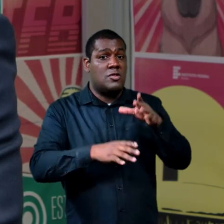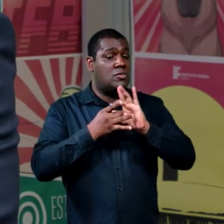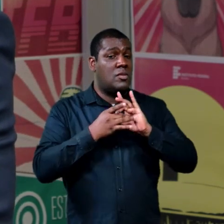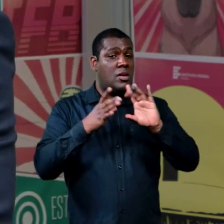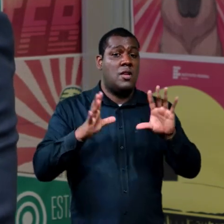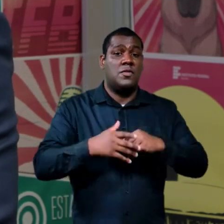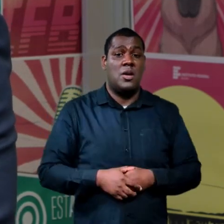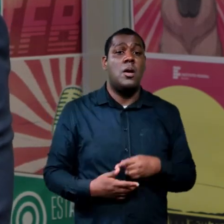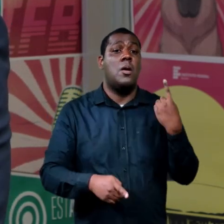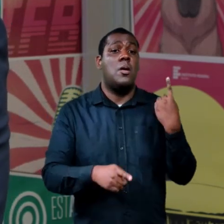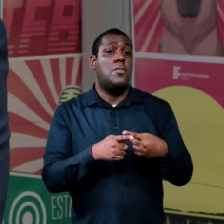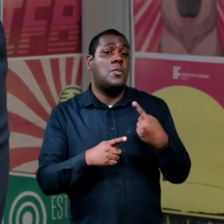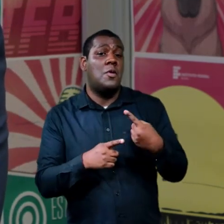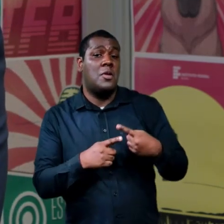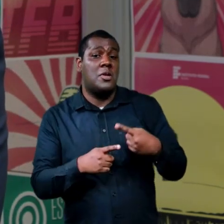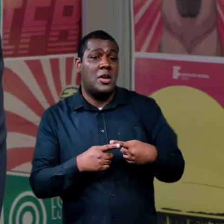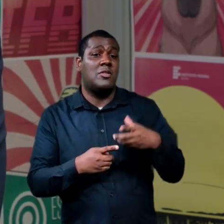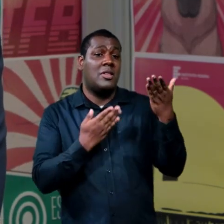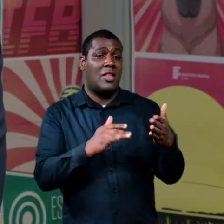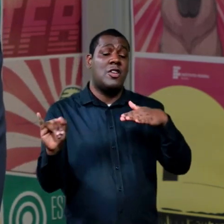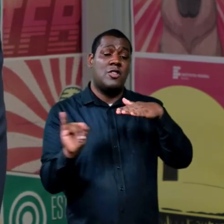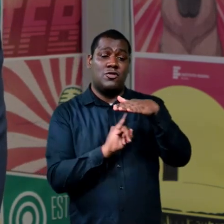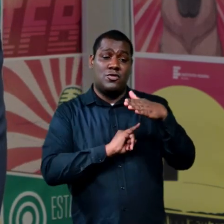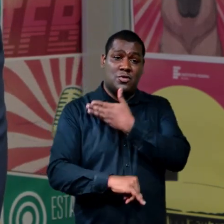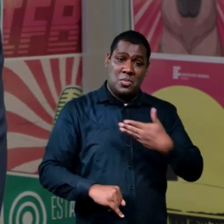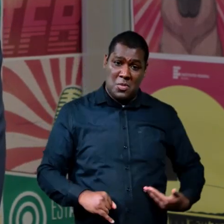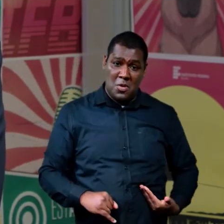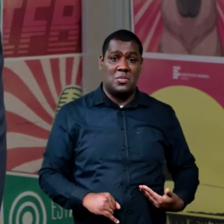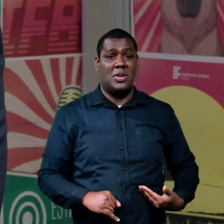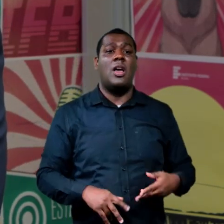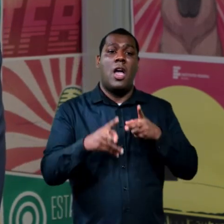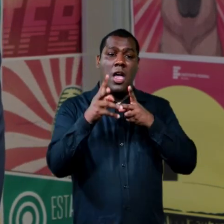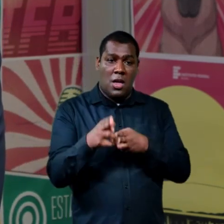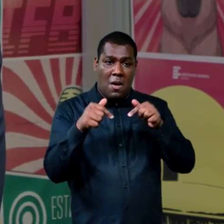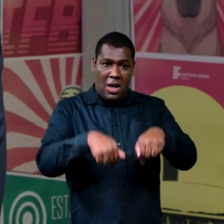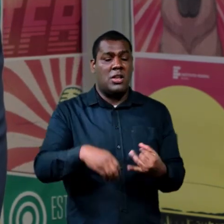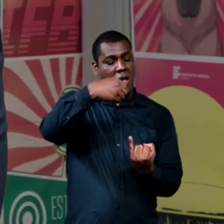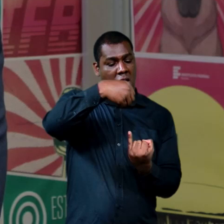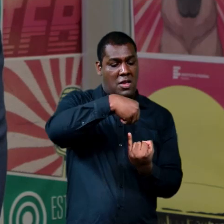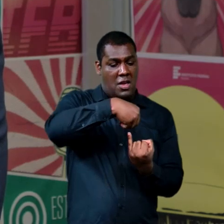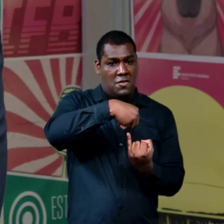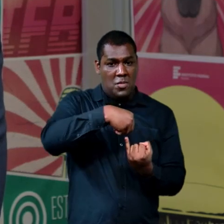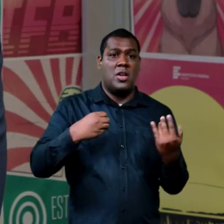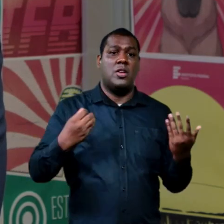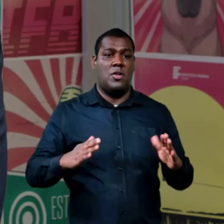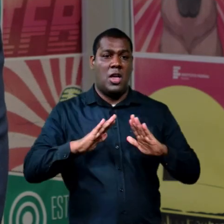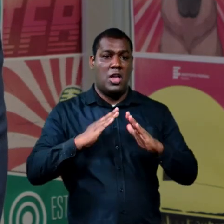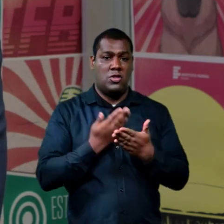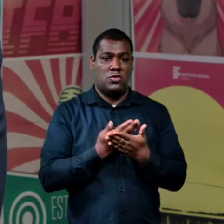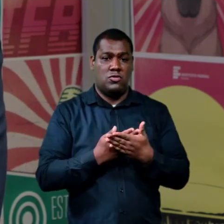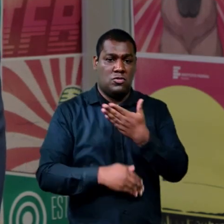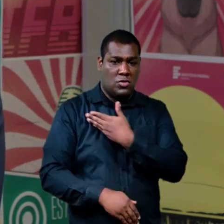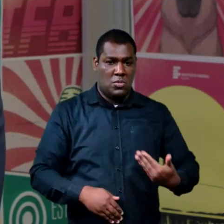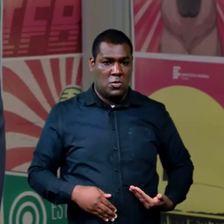ambiente, ainda mais uma autarquia federal de natureza educacional como a nossa. Então, isso não pode ser invocado como escusa para que